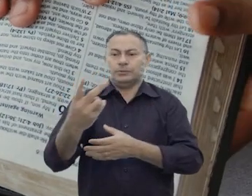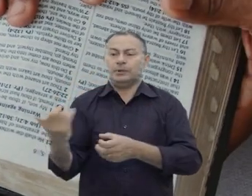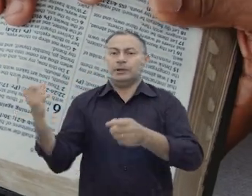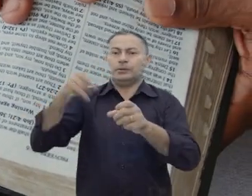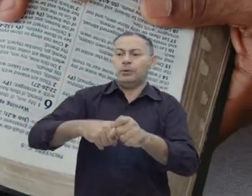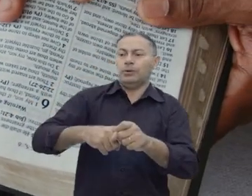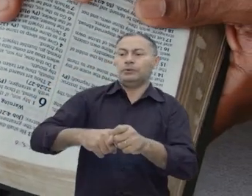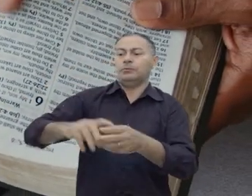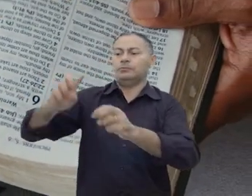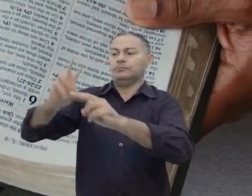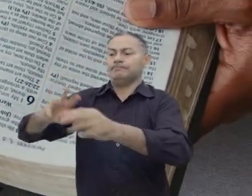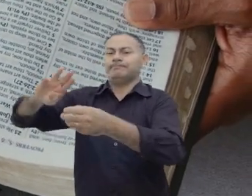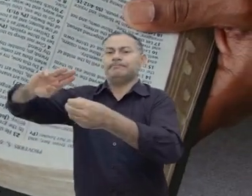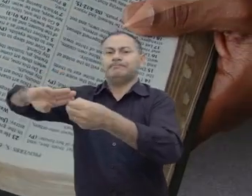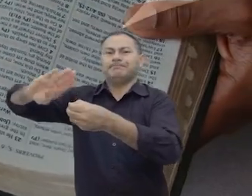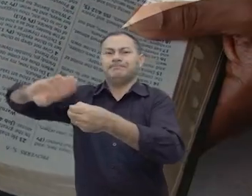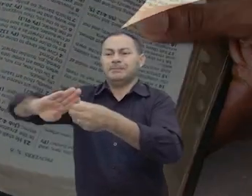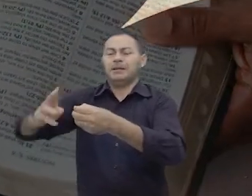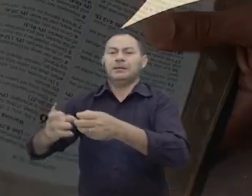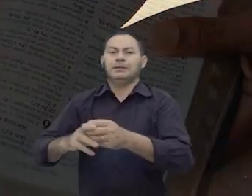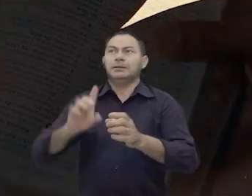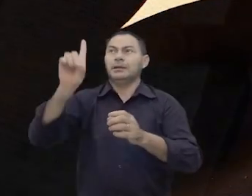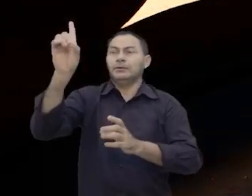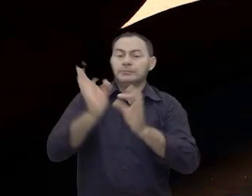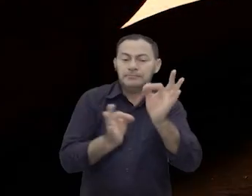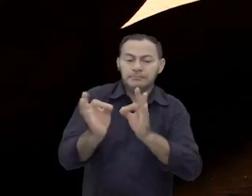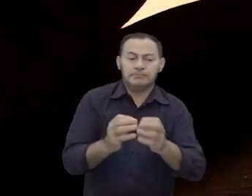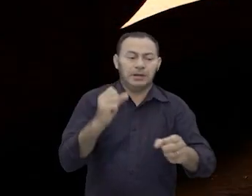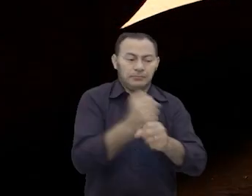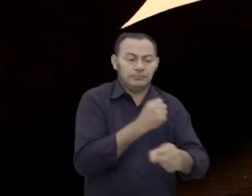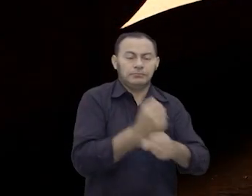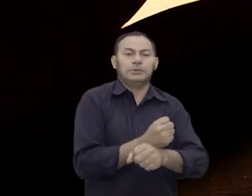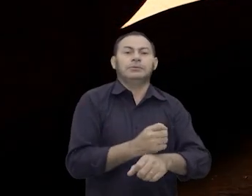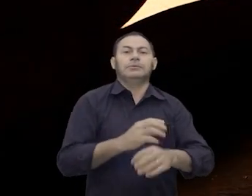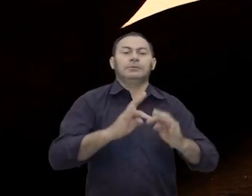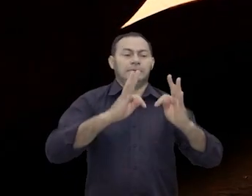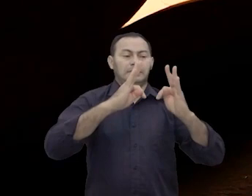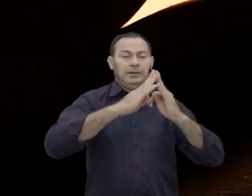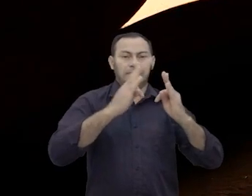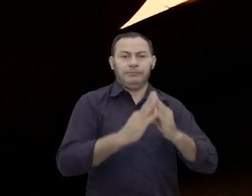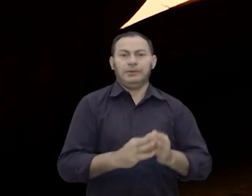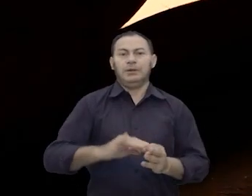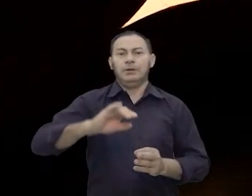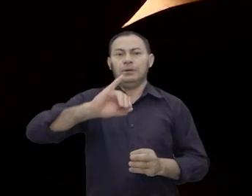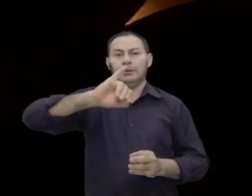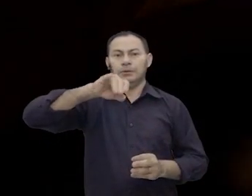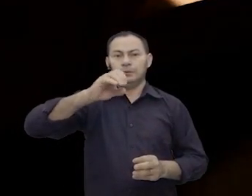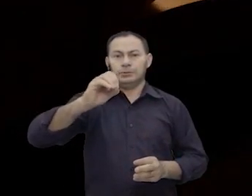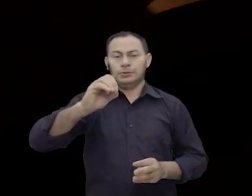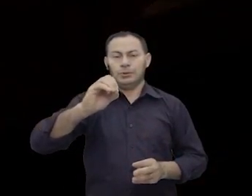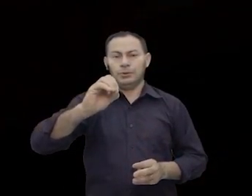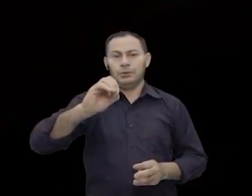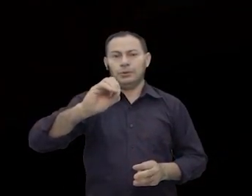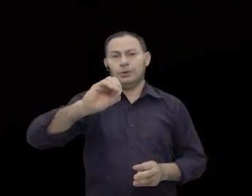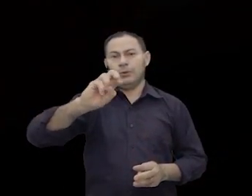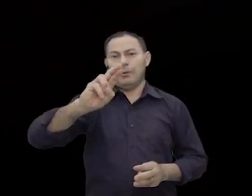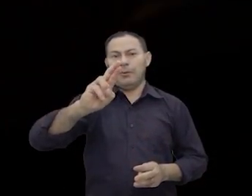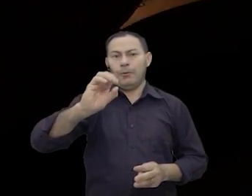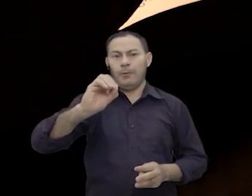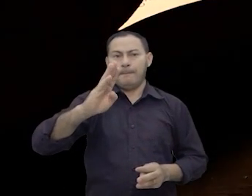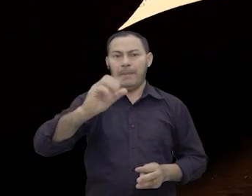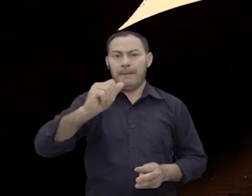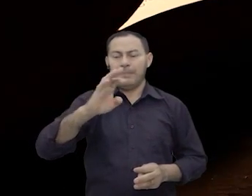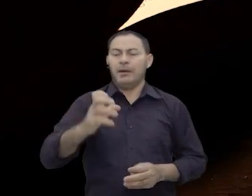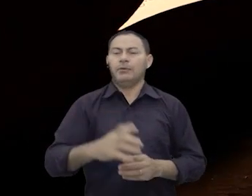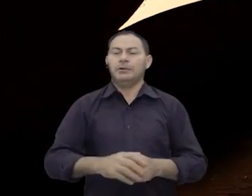cativeiro babilônico. Deus organizou o primeiro retorno para a reconstrução do templo. Então Zorobabel e o sacerdote